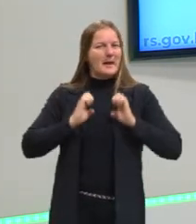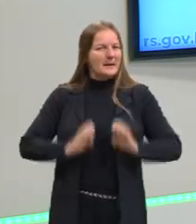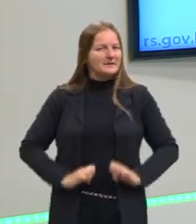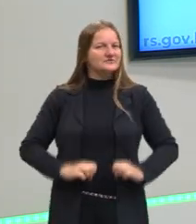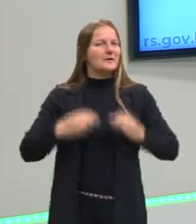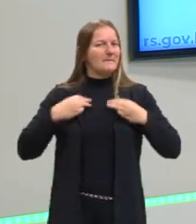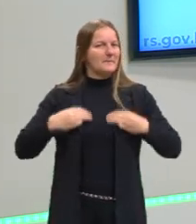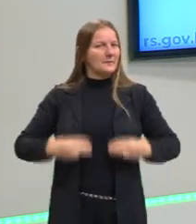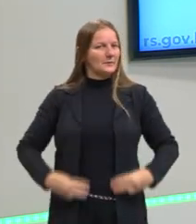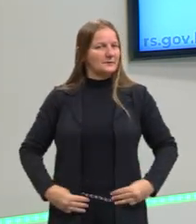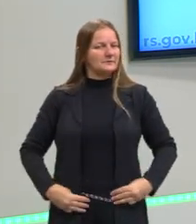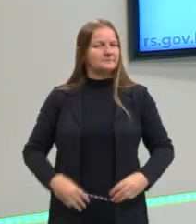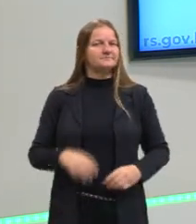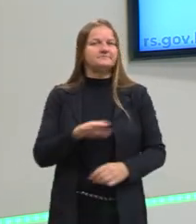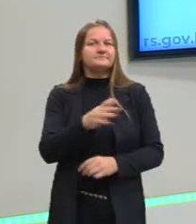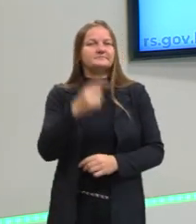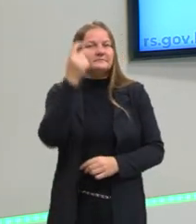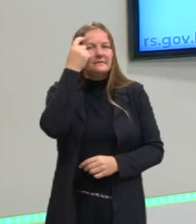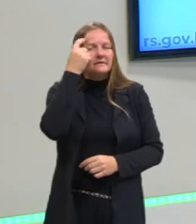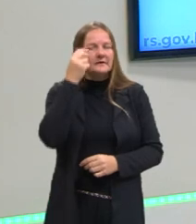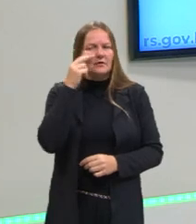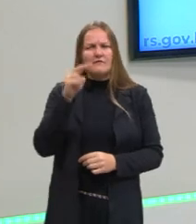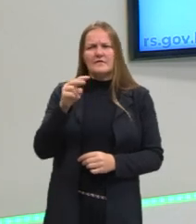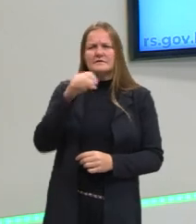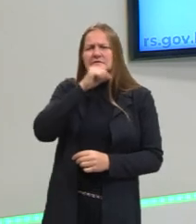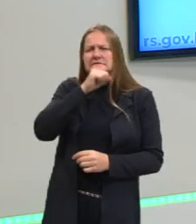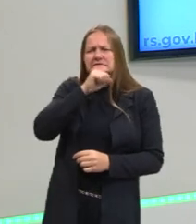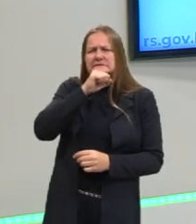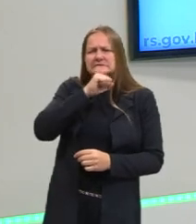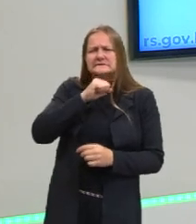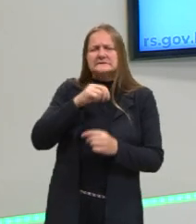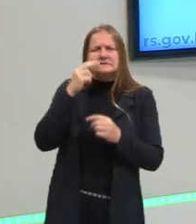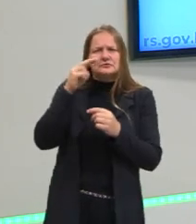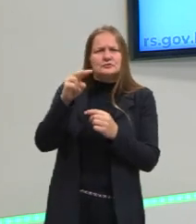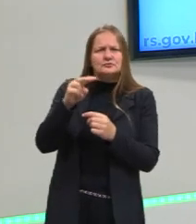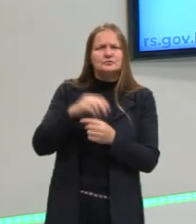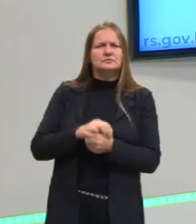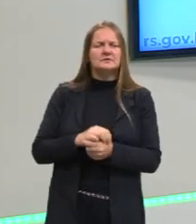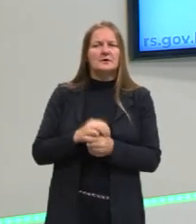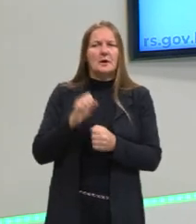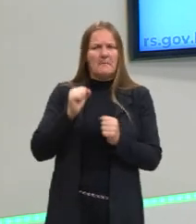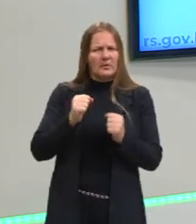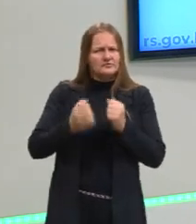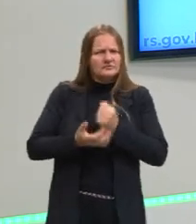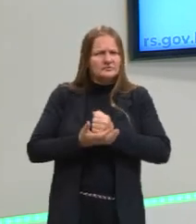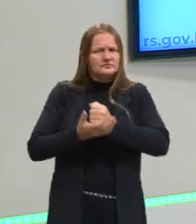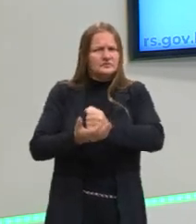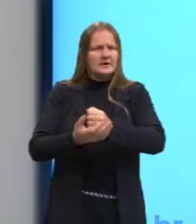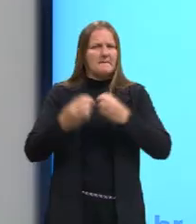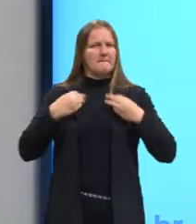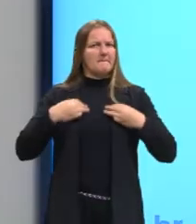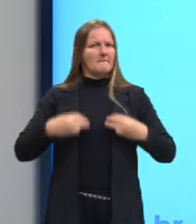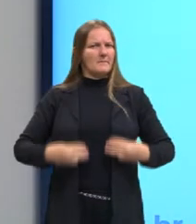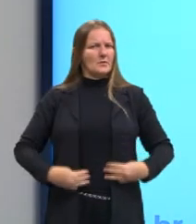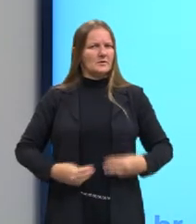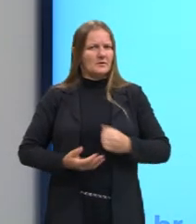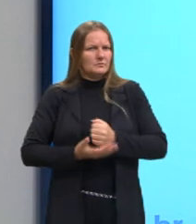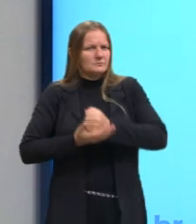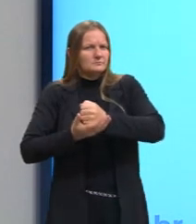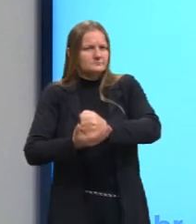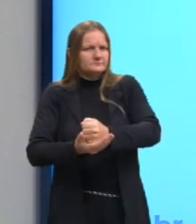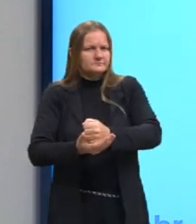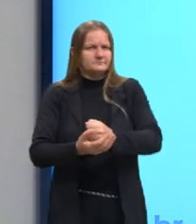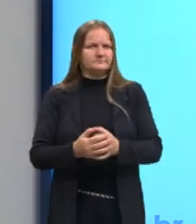penso né quando eu vejo o idoso uma situação que eu possa ajudar né moralmente favorecer